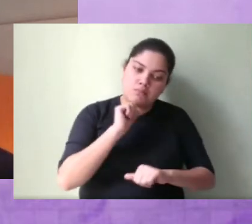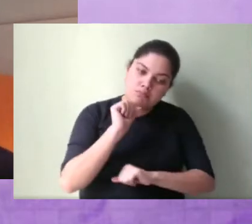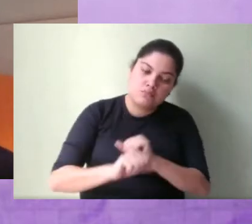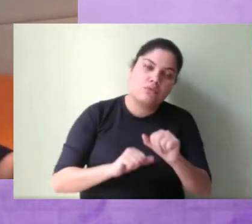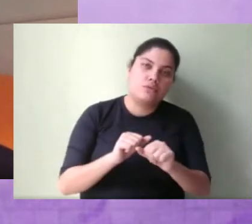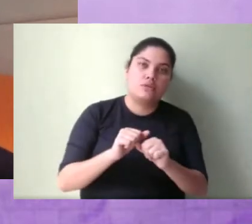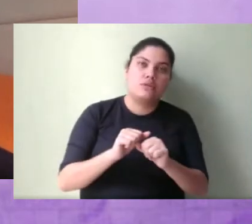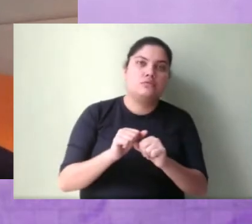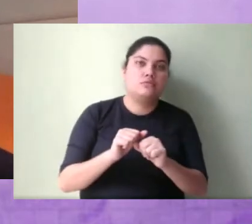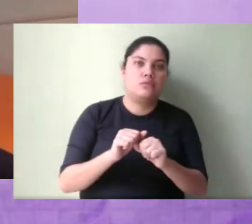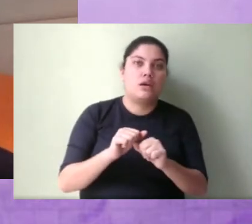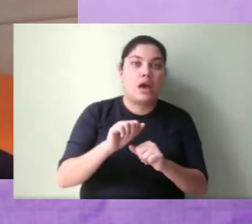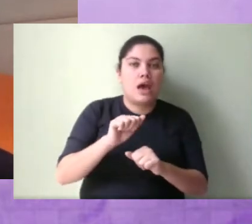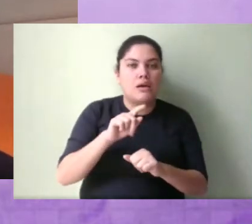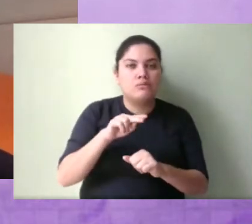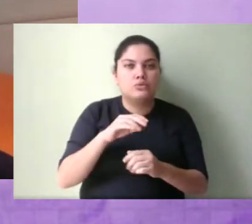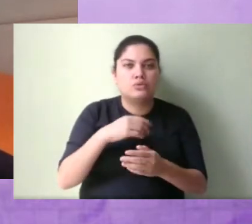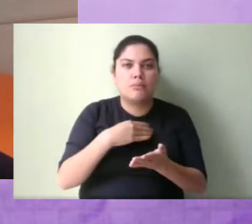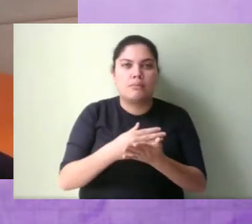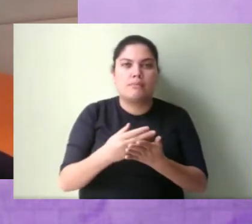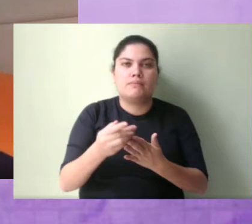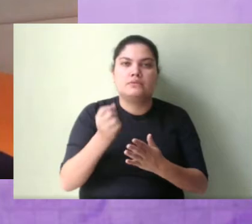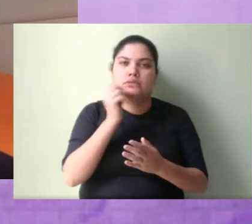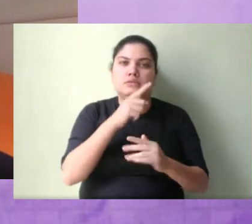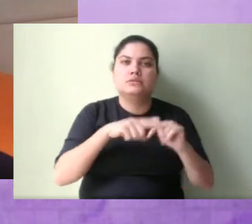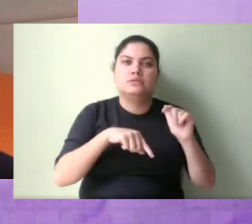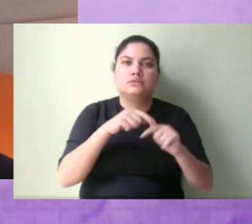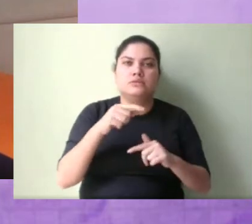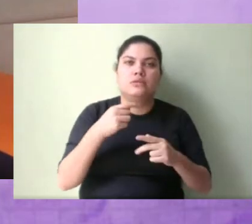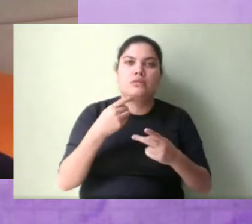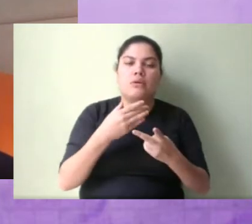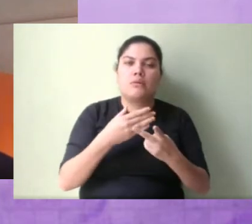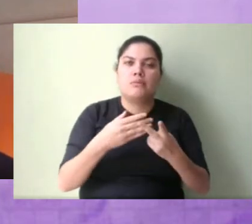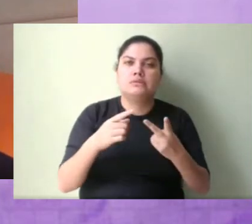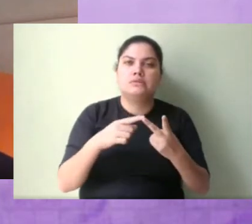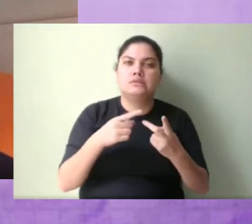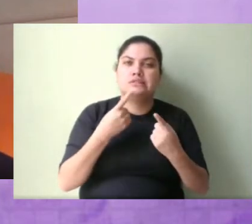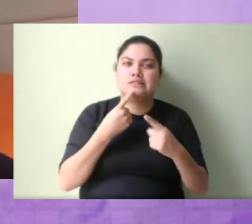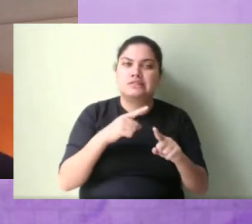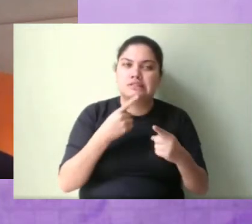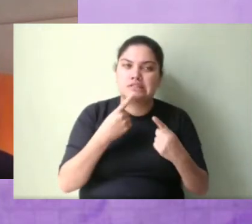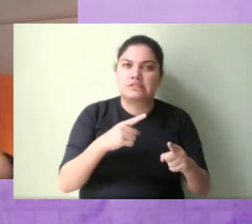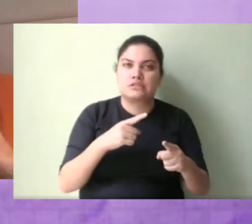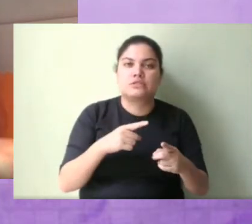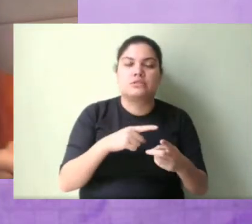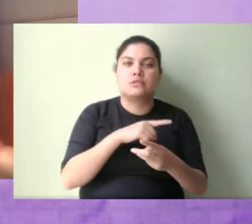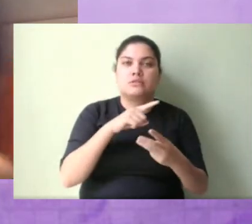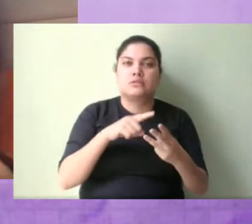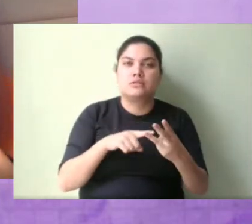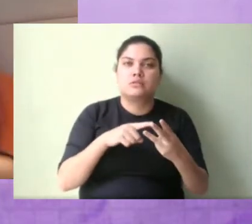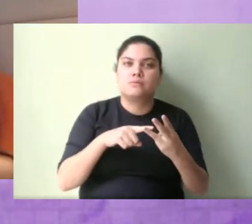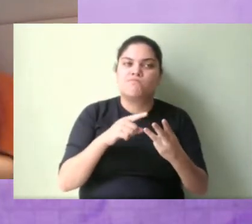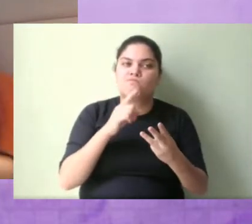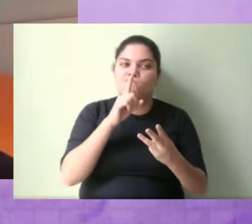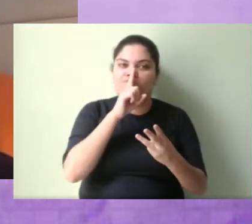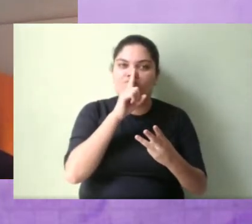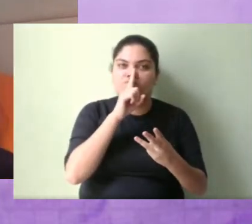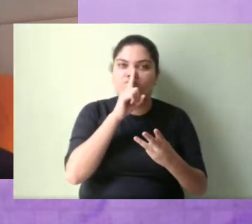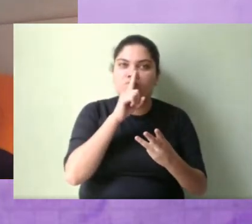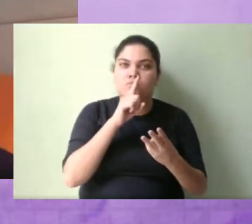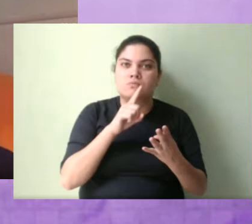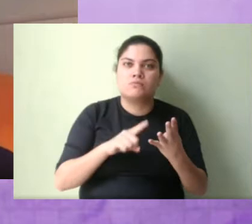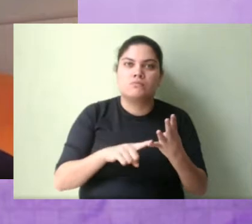mexer e mobilizar essa pessoa quase que radicalmente para uma mudança, porque o abuso evolui. Começa com um